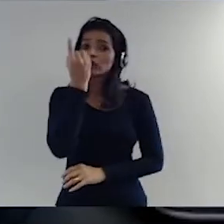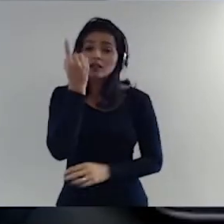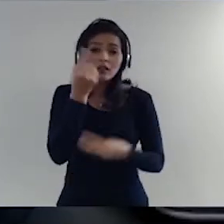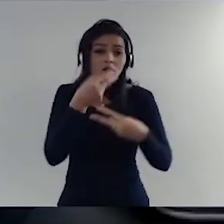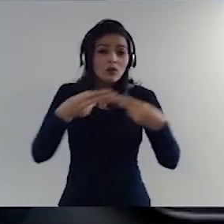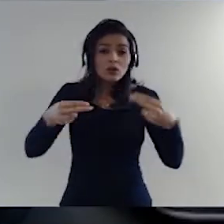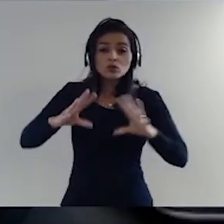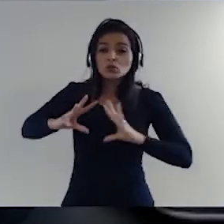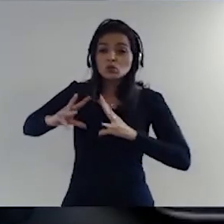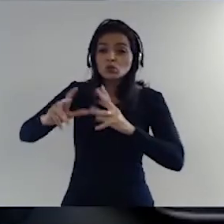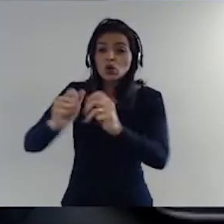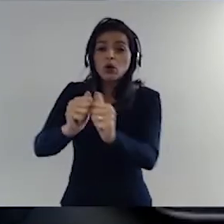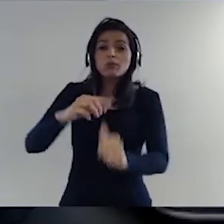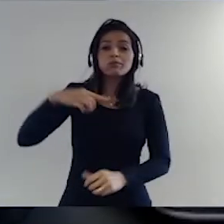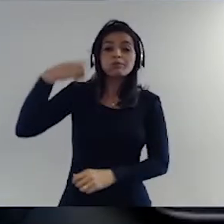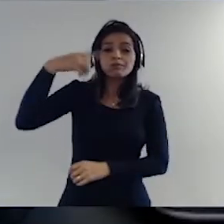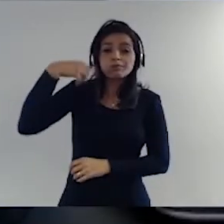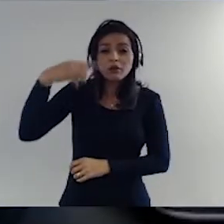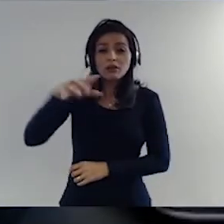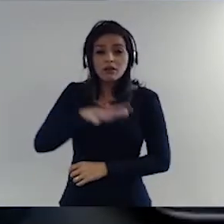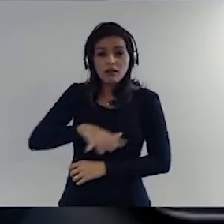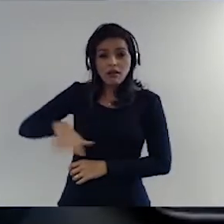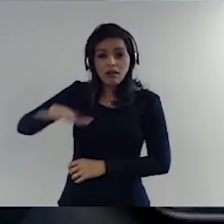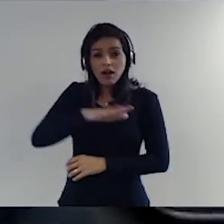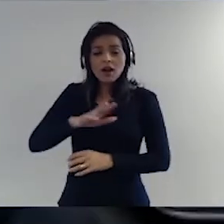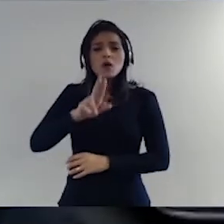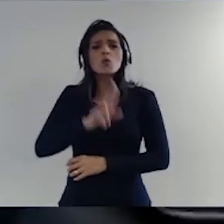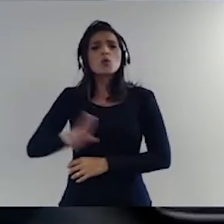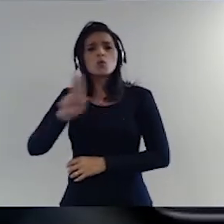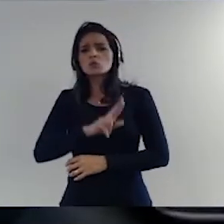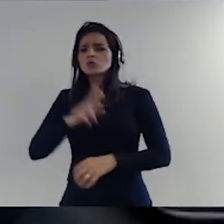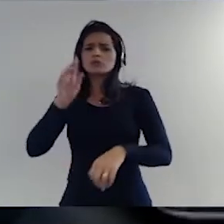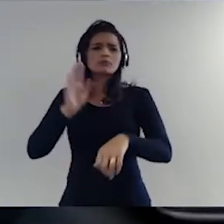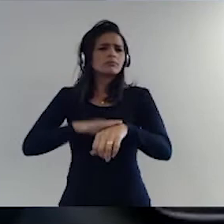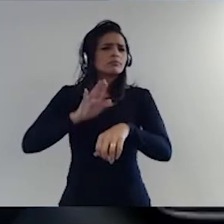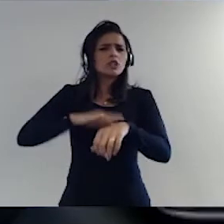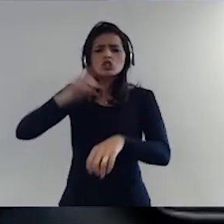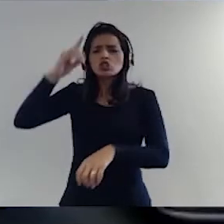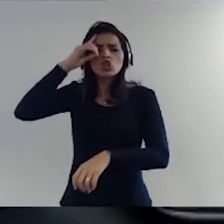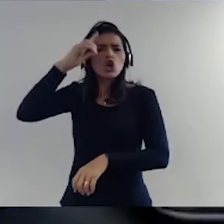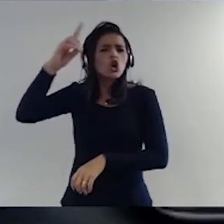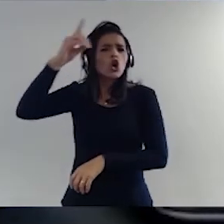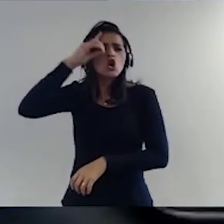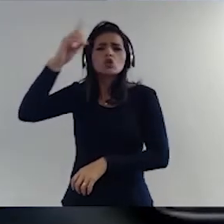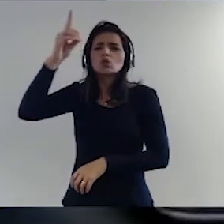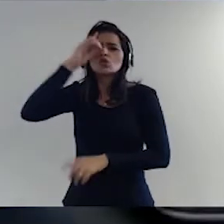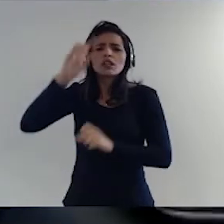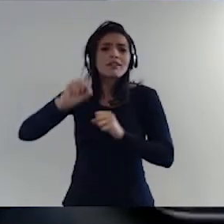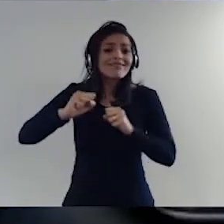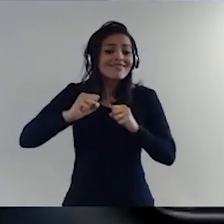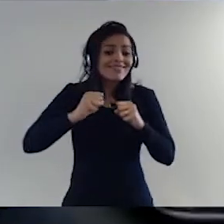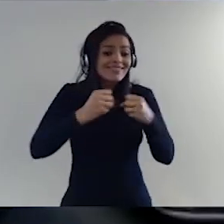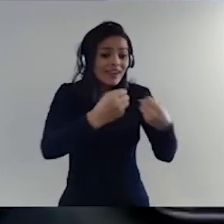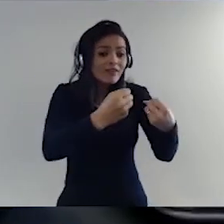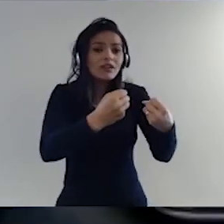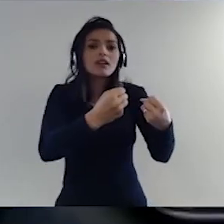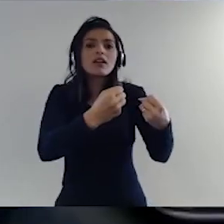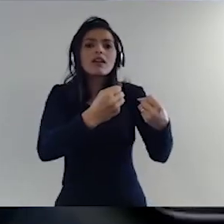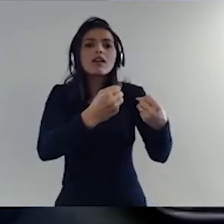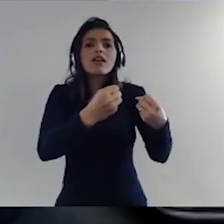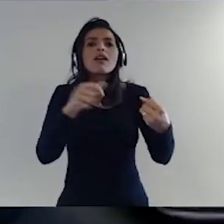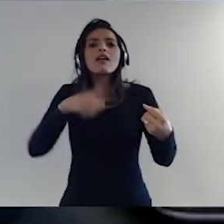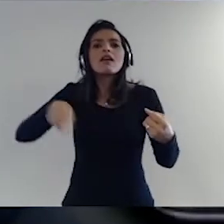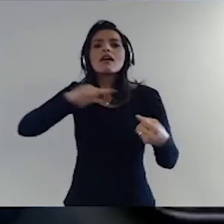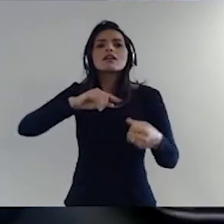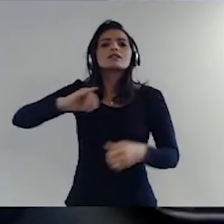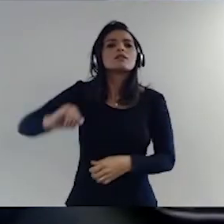advocacia utiliza todos os dias para defender a maior autoridade de todas em um Estado democrático de direito, e